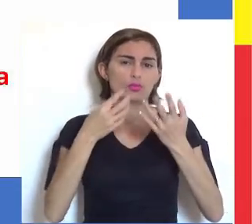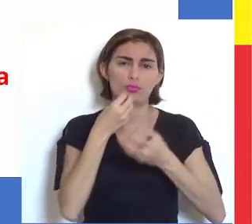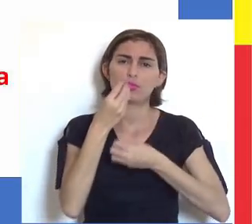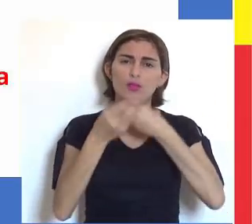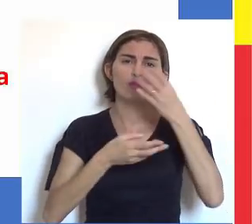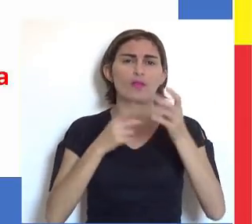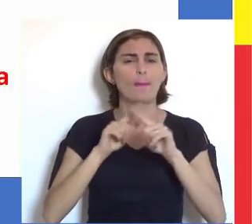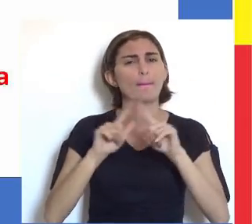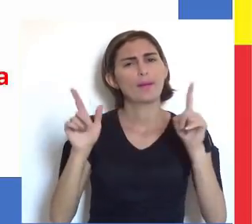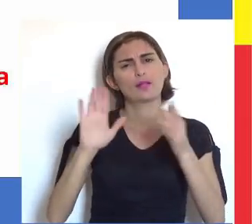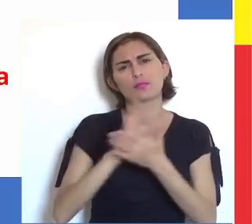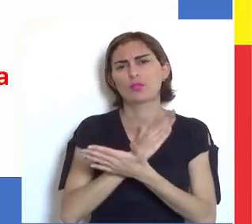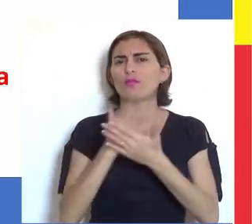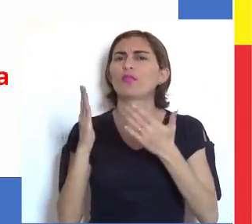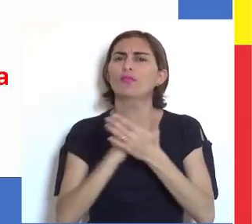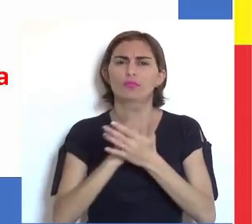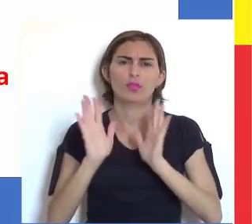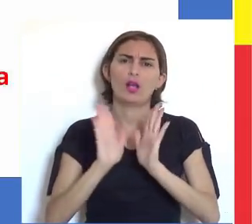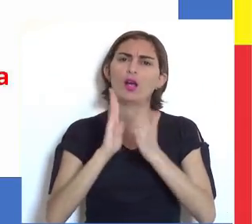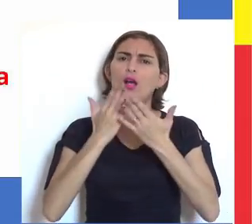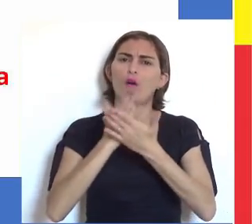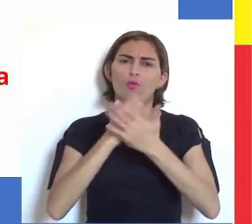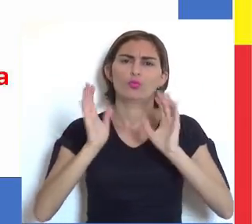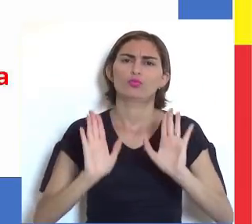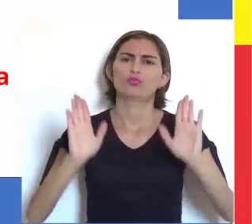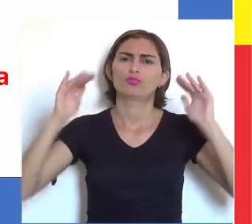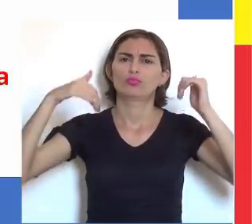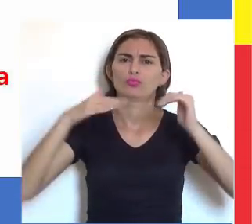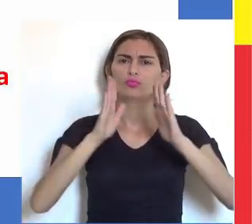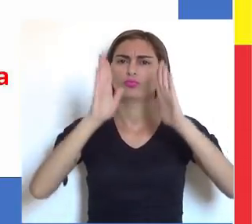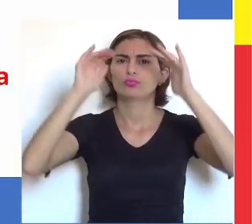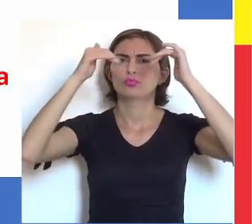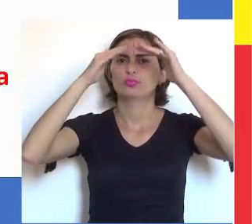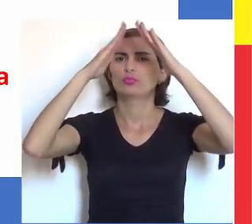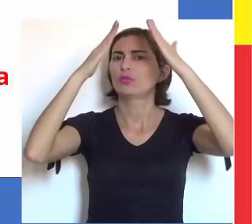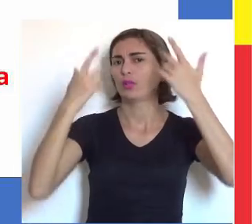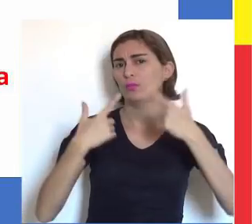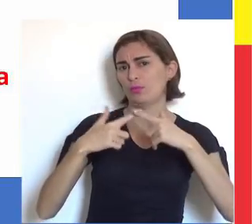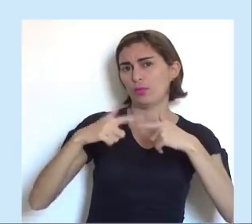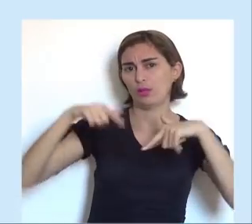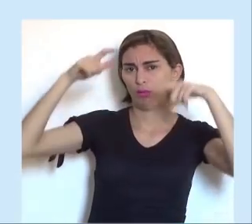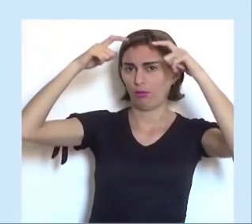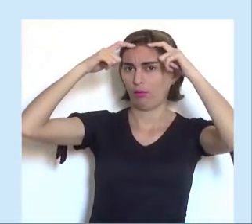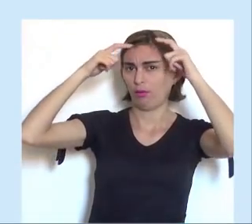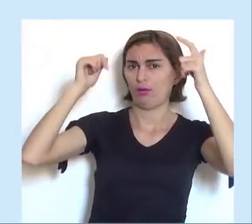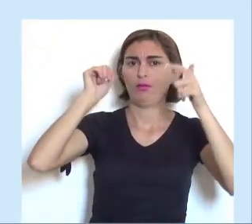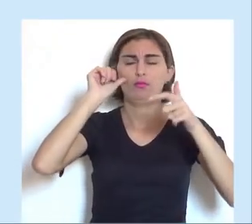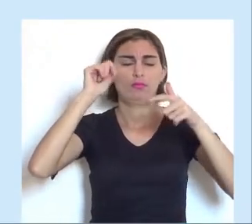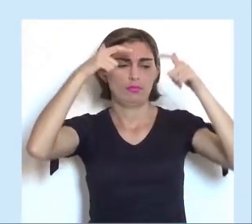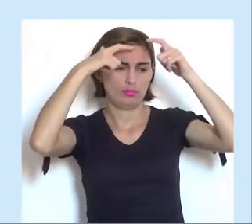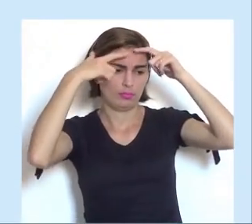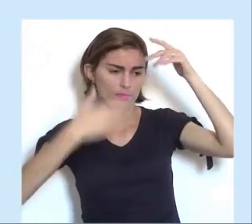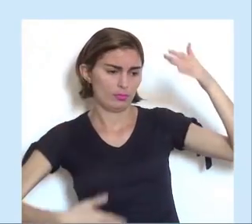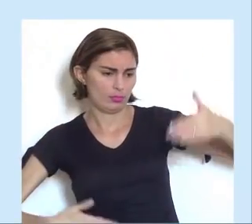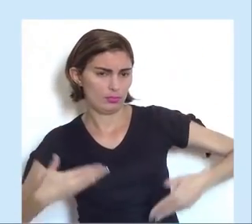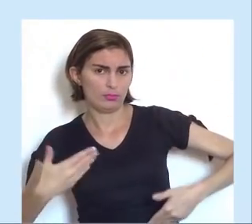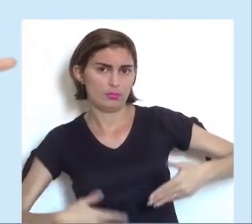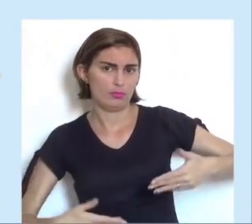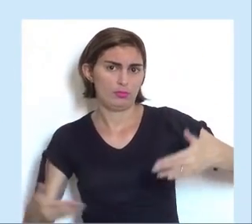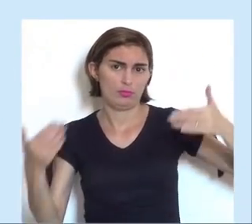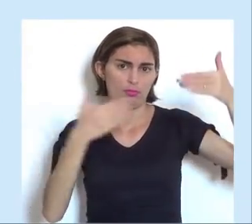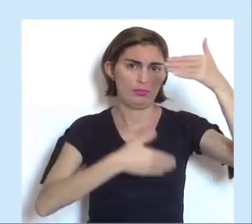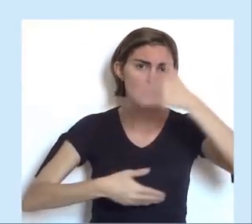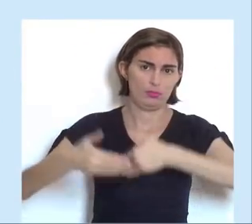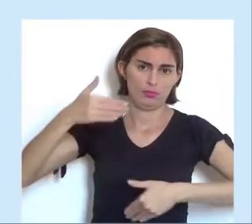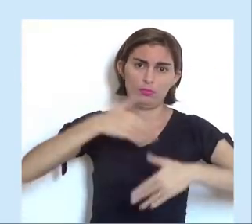eu já comentei, mas provavelmente é em algum reino, porque tem um rei, uma princesa, tem os súditos que vão